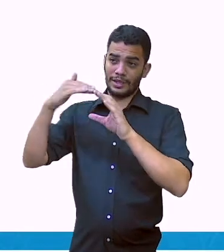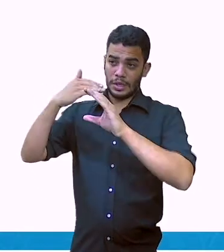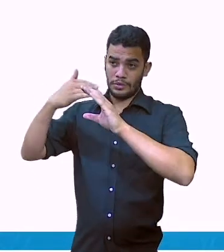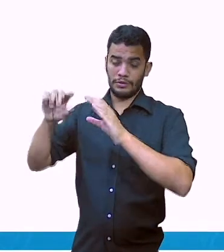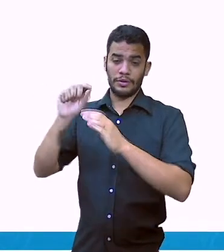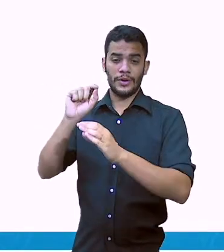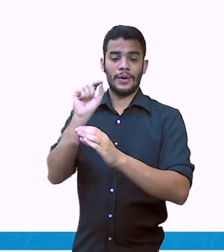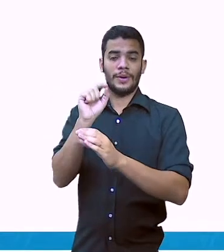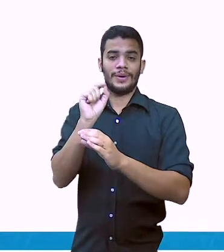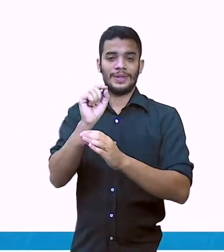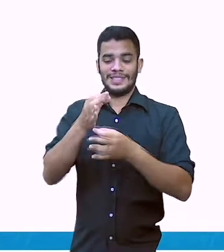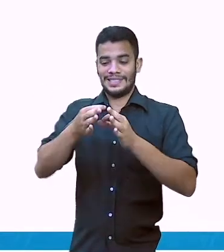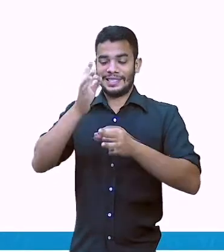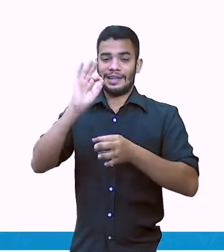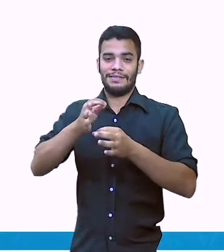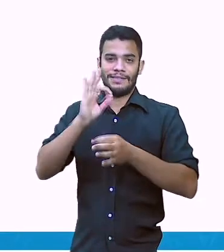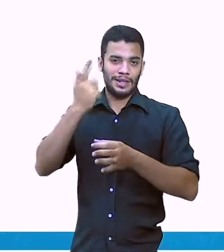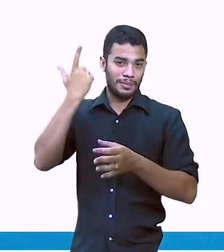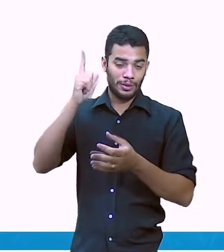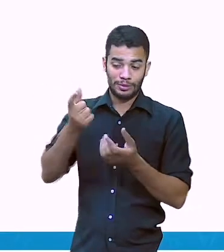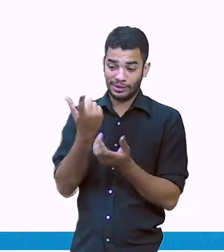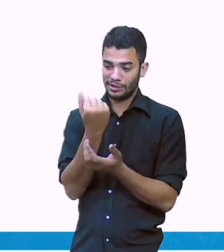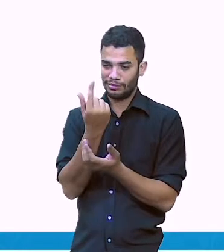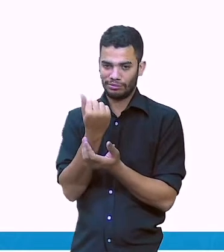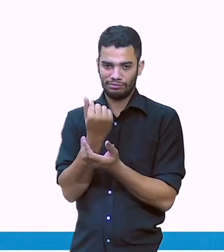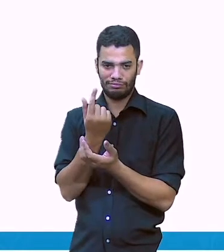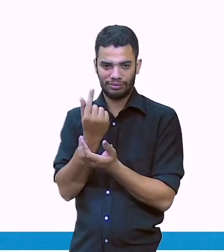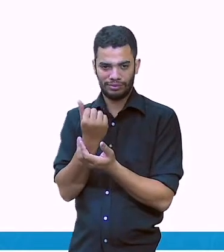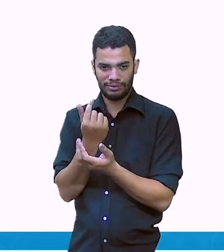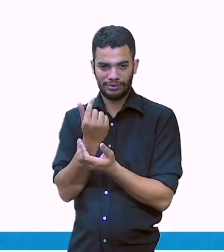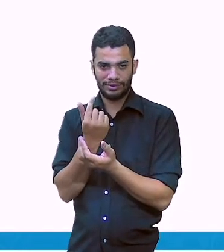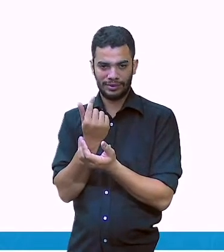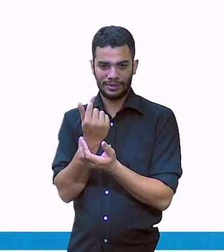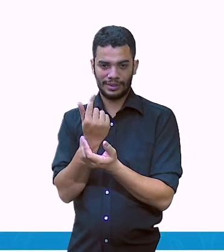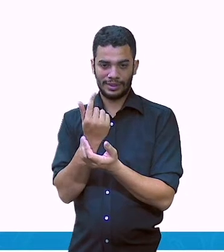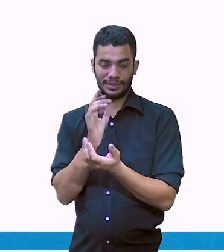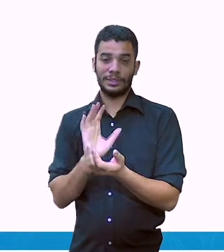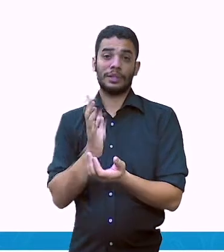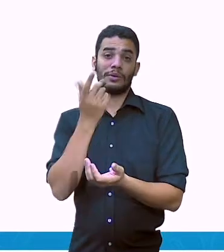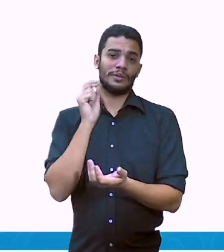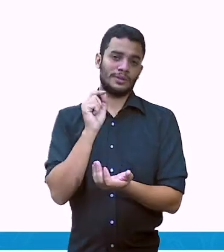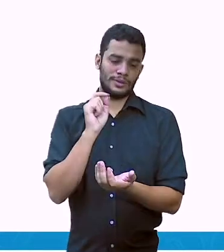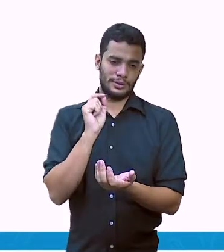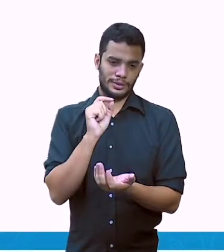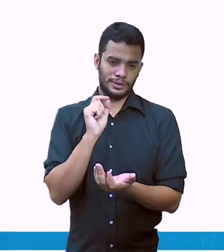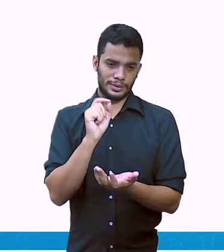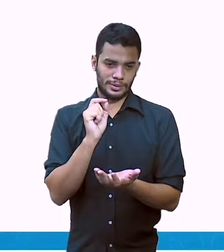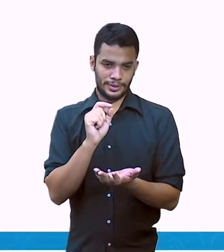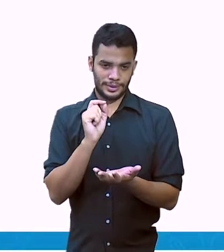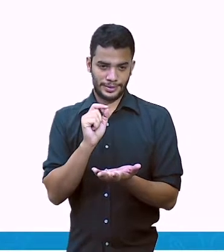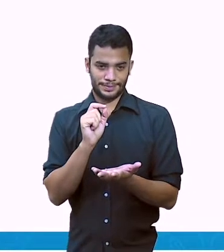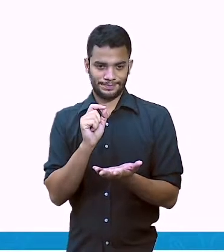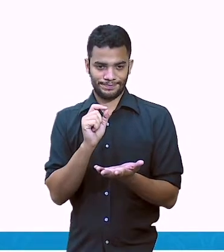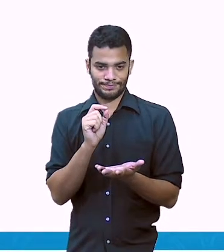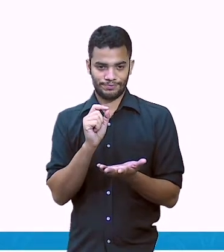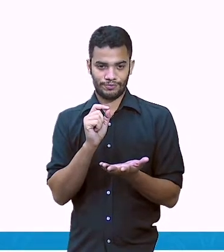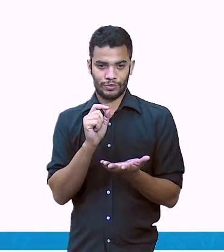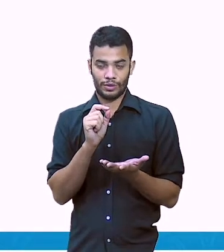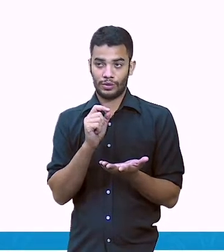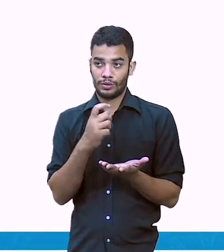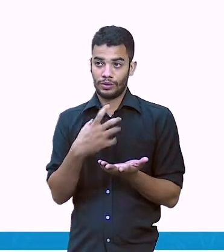e o início do século XX, garantindo as divisas. O que são essas